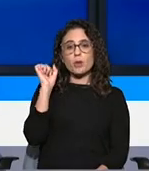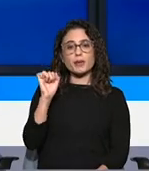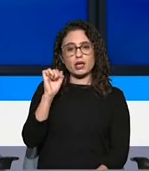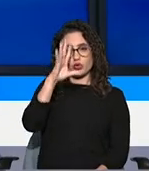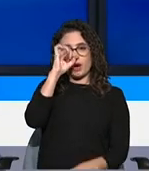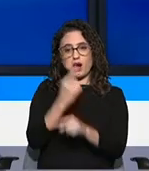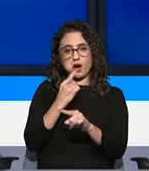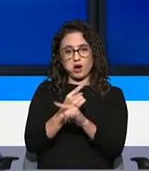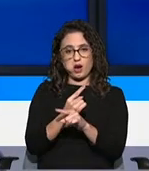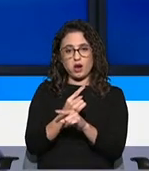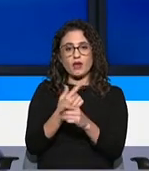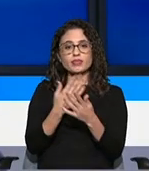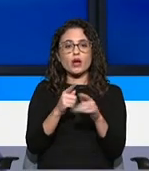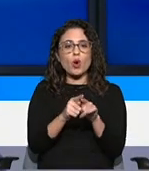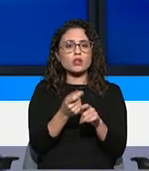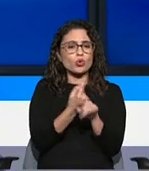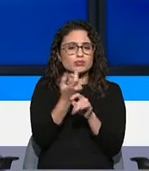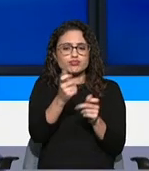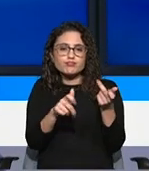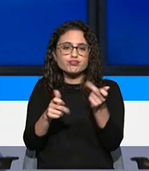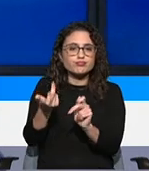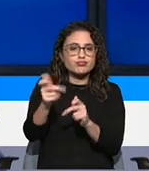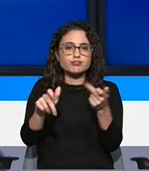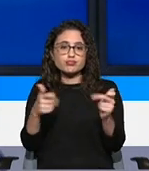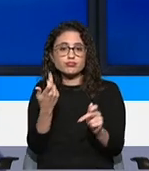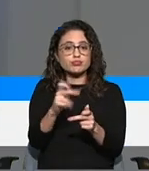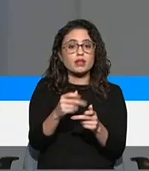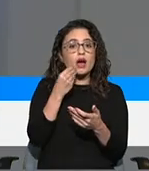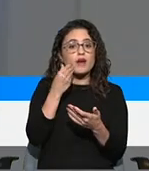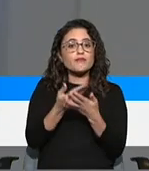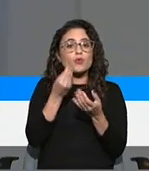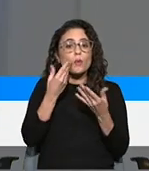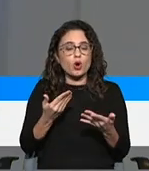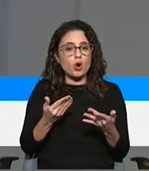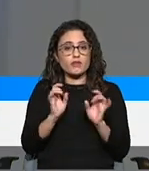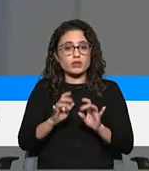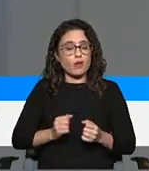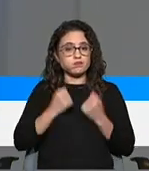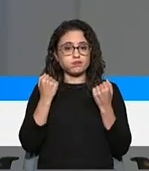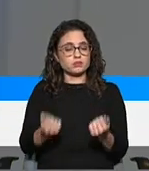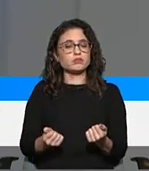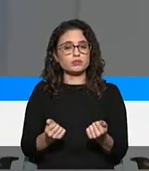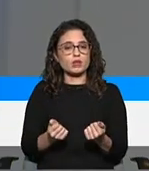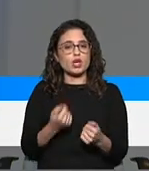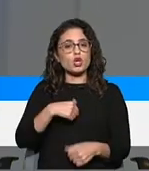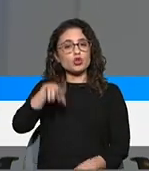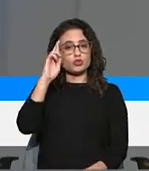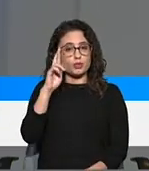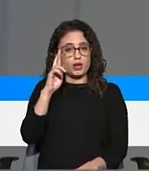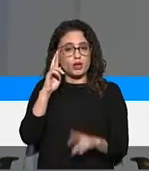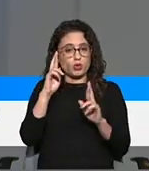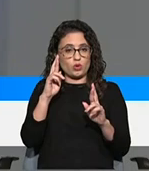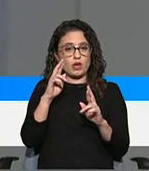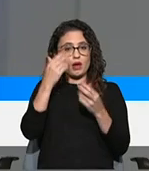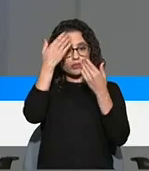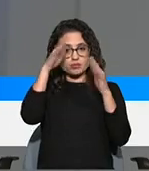enterrando em casos e casinhos e que estes fazz era inevitável eu espero que não seja verdade que nós tínhamos em pleno século XX numa democracia